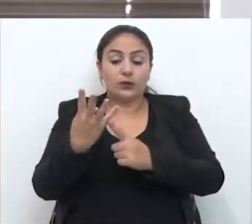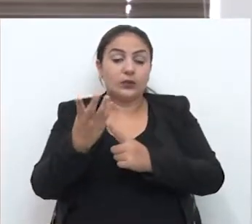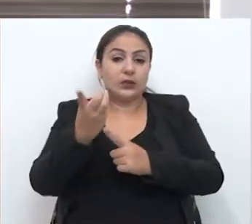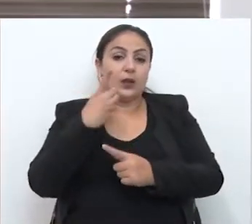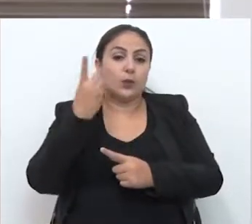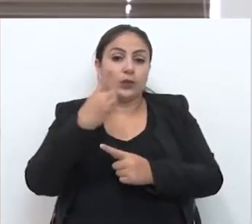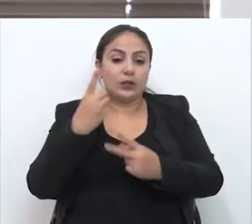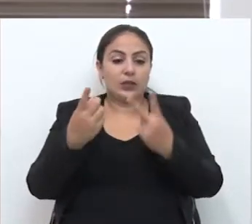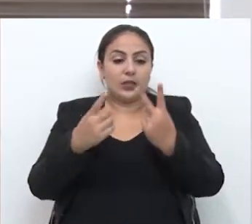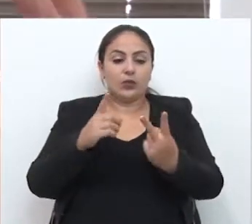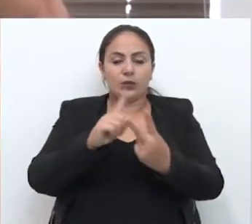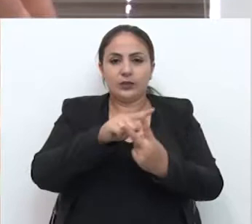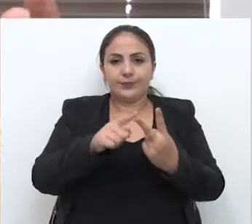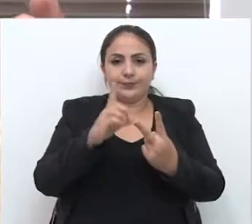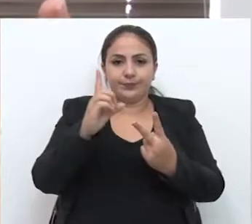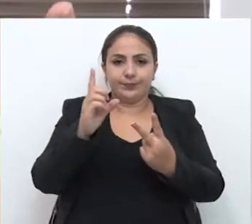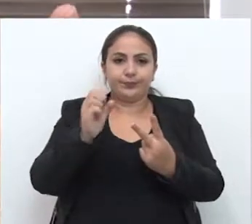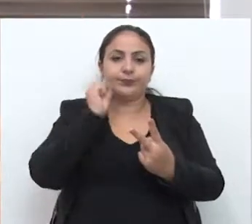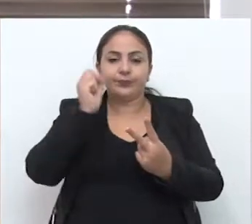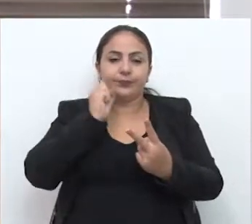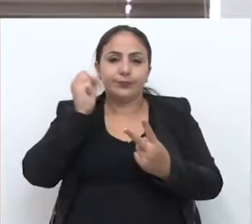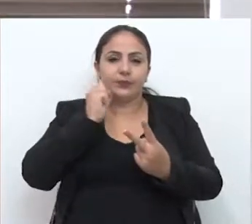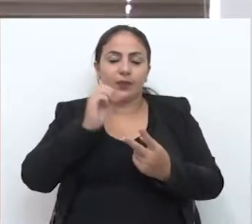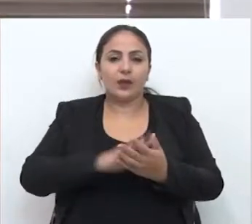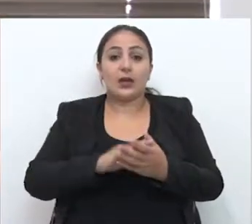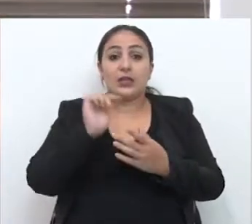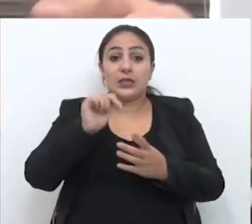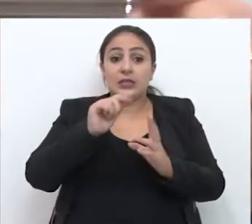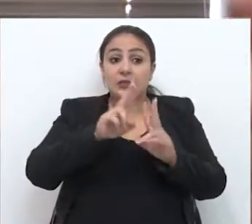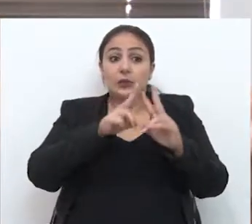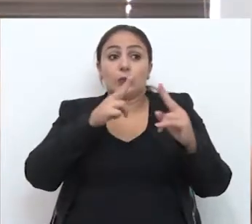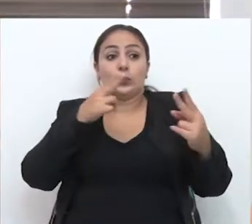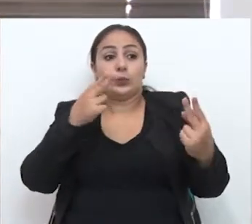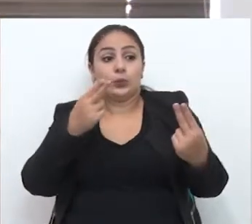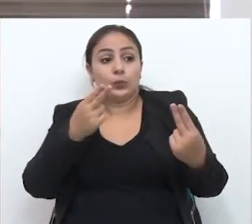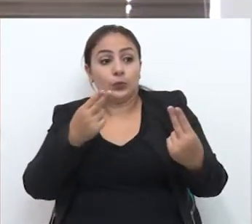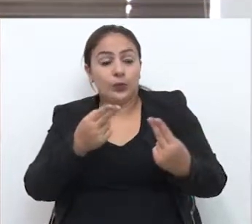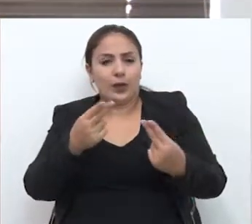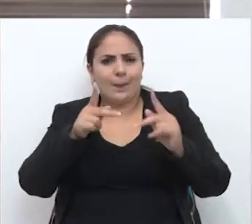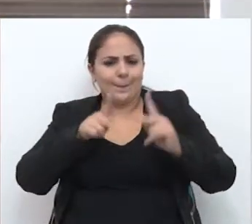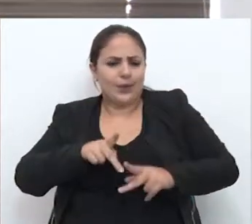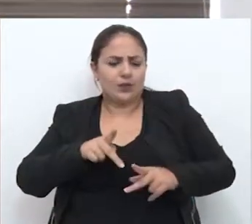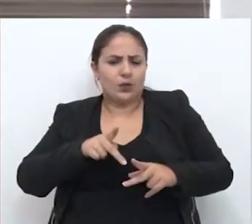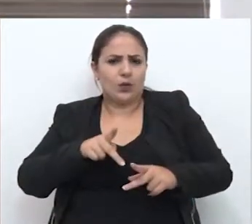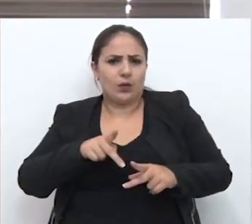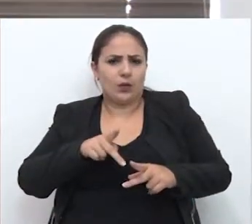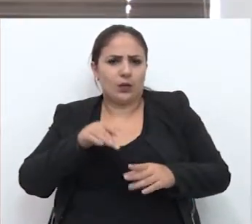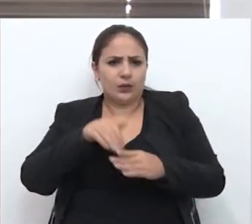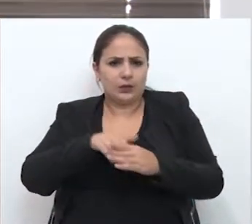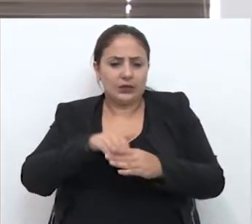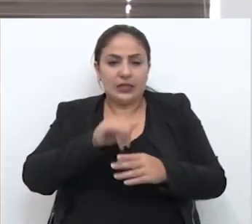4 deputados e 2 senadores. Nesse universo de eleitores